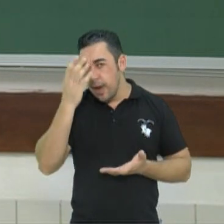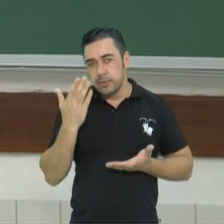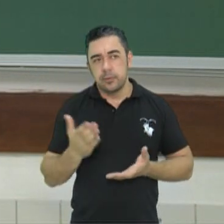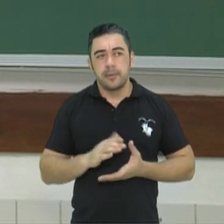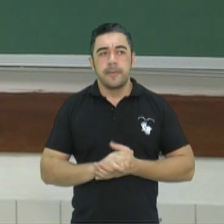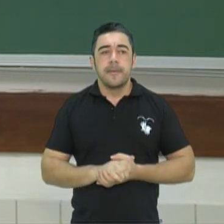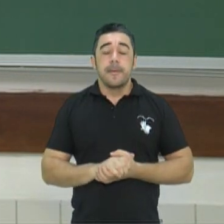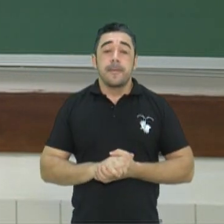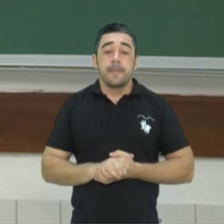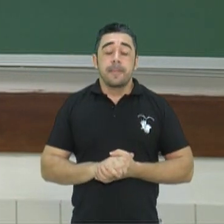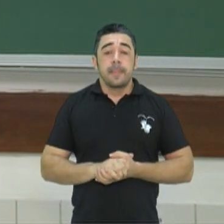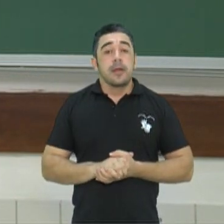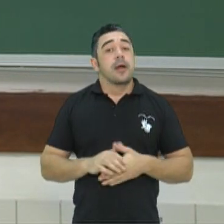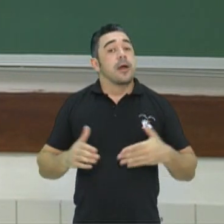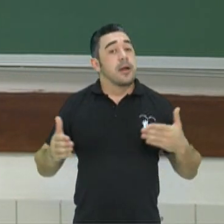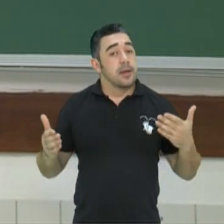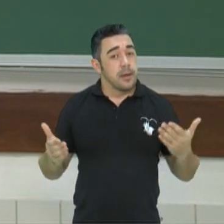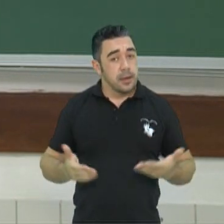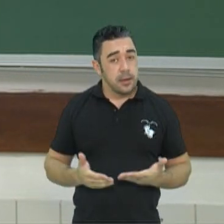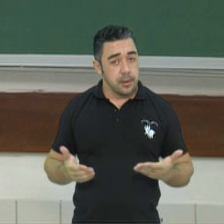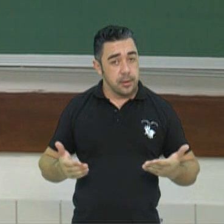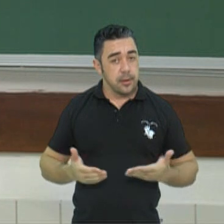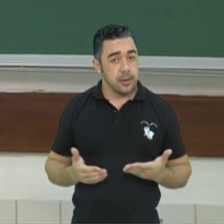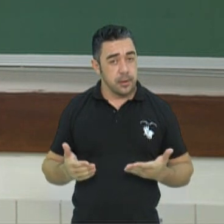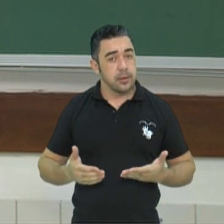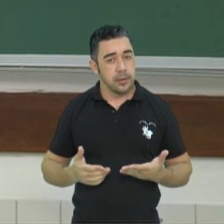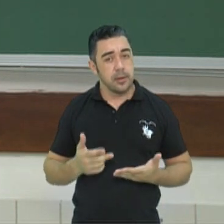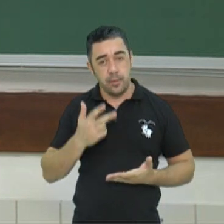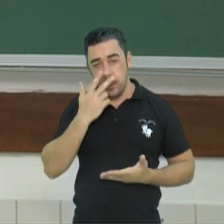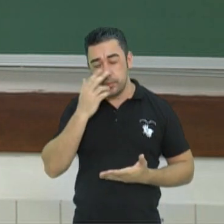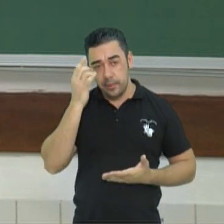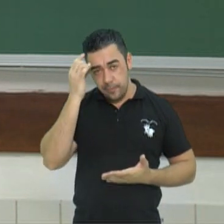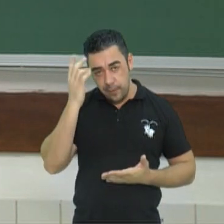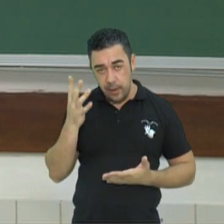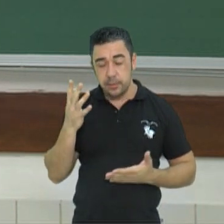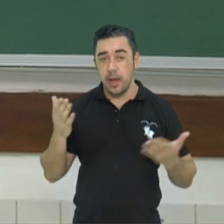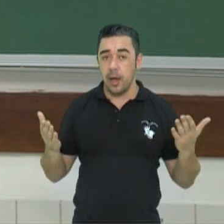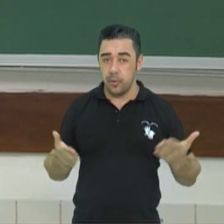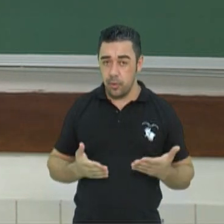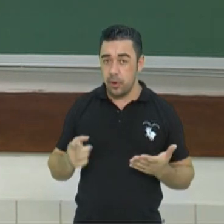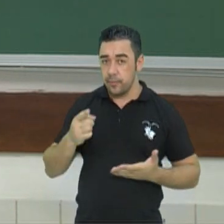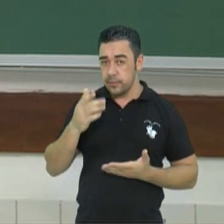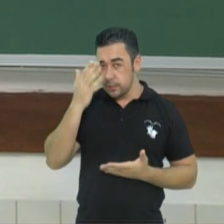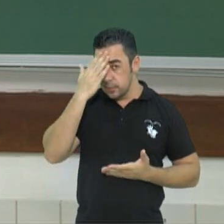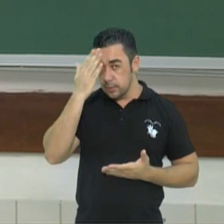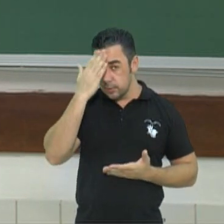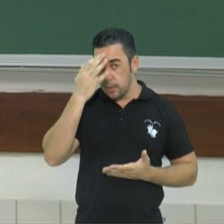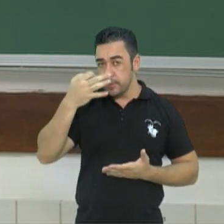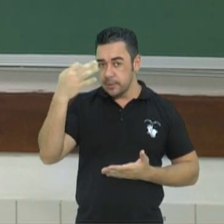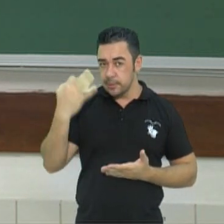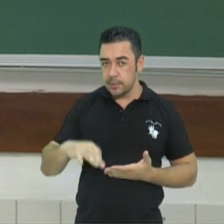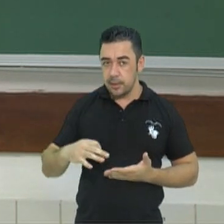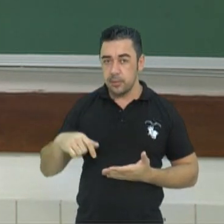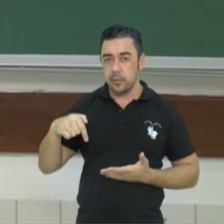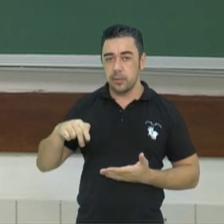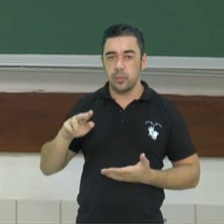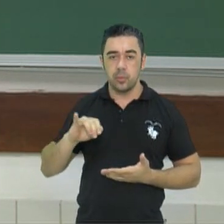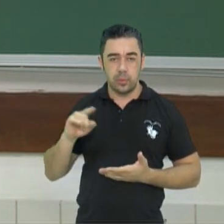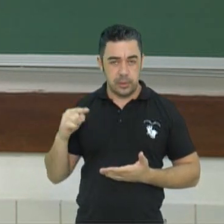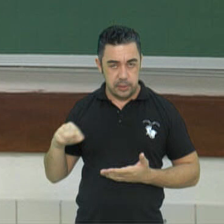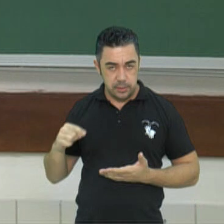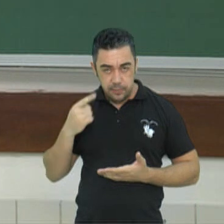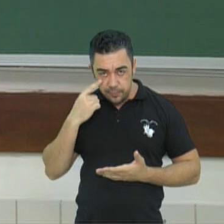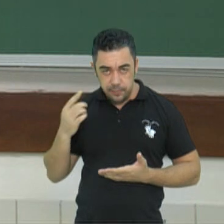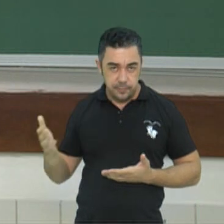né? Então, eu acredito que estava muito fácil, mas agora que eu vou saber se estava fácil de verdade, vamos ao